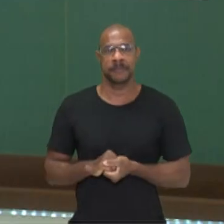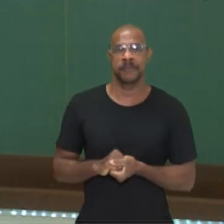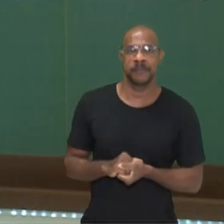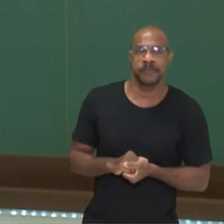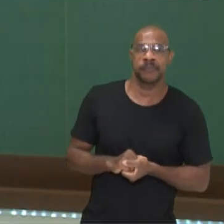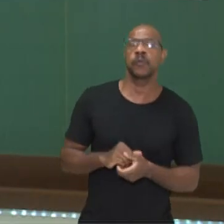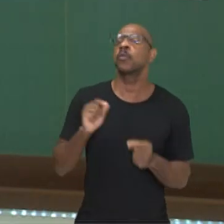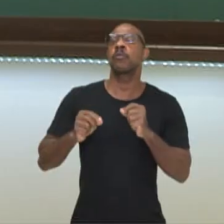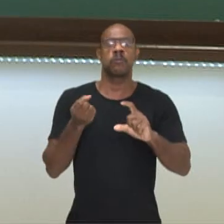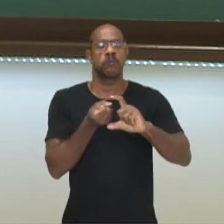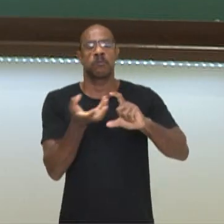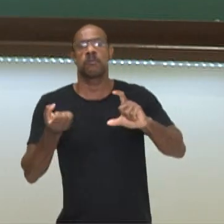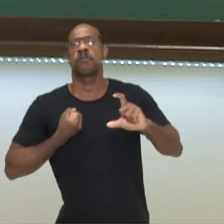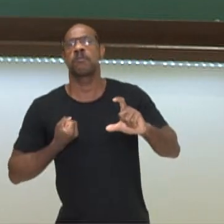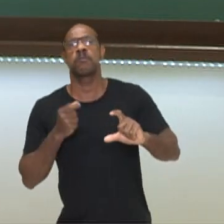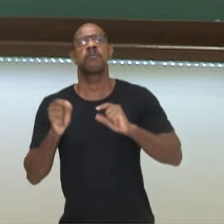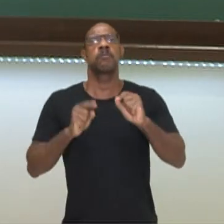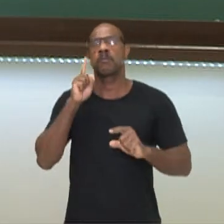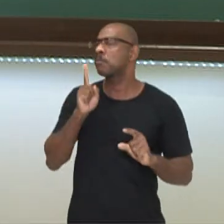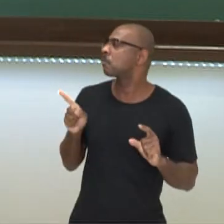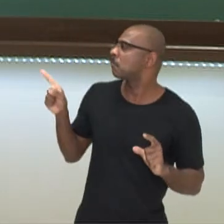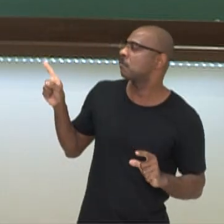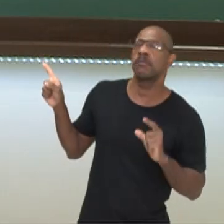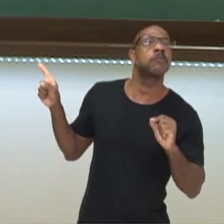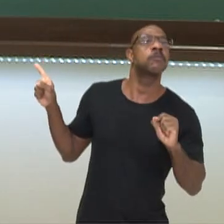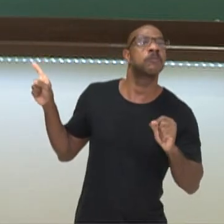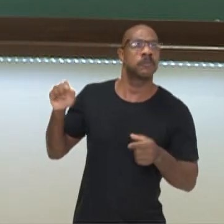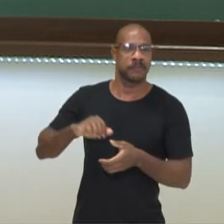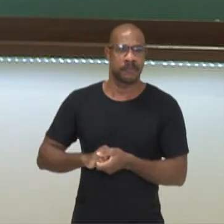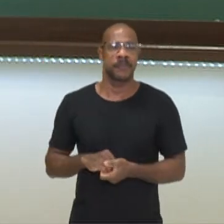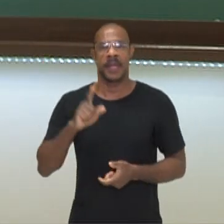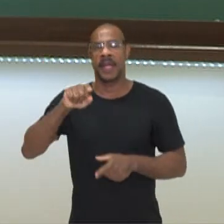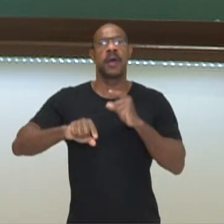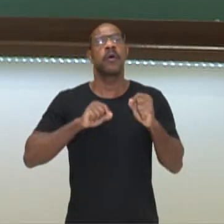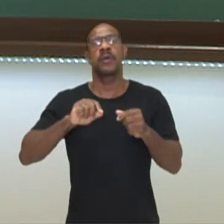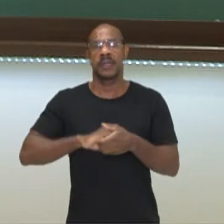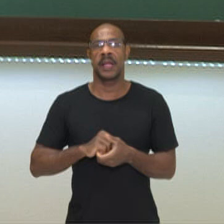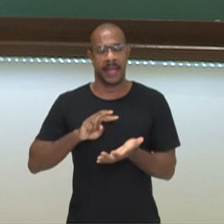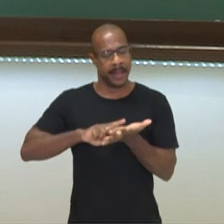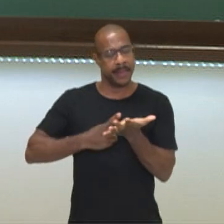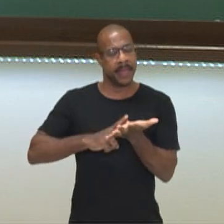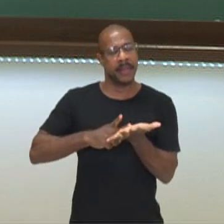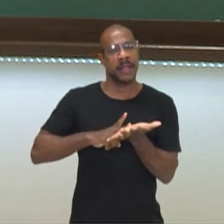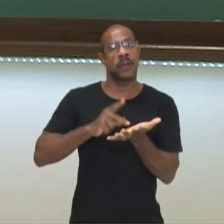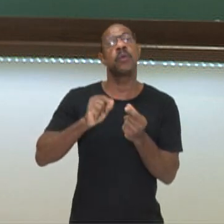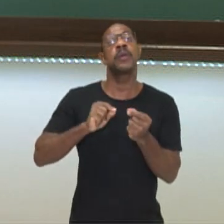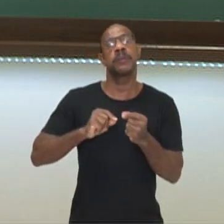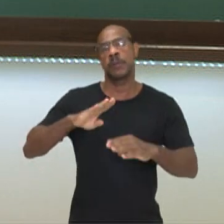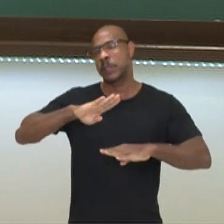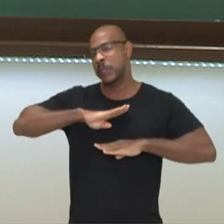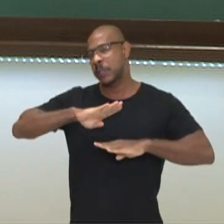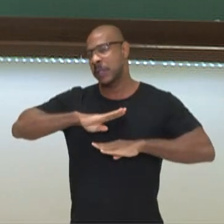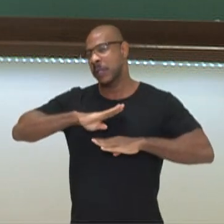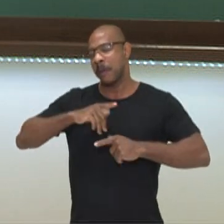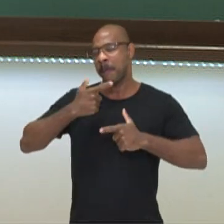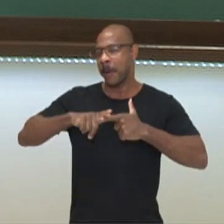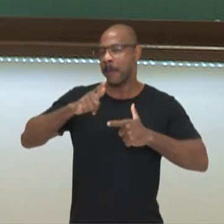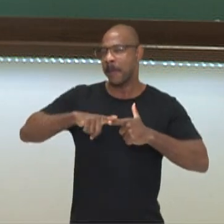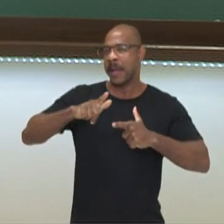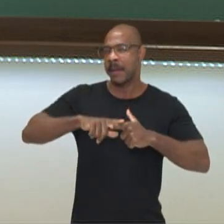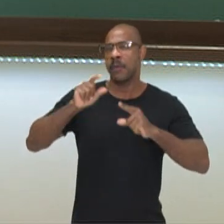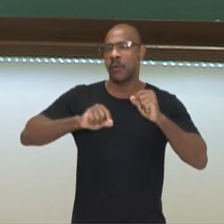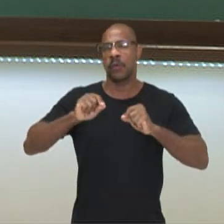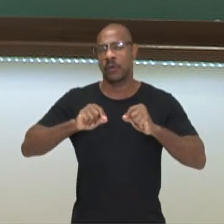expressão numérica? Bom, uma expressão numérica é a tradução de uma situação, problema